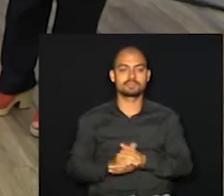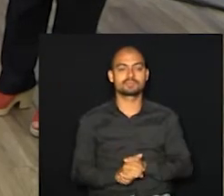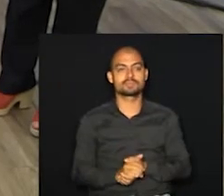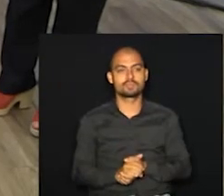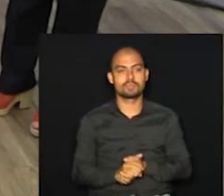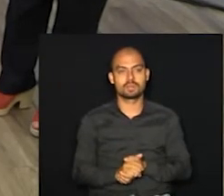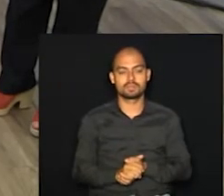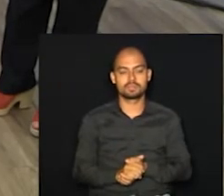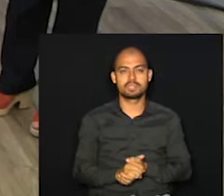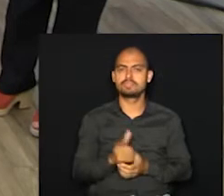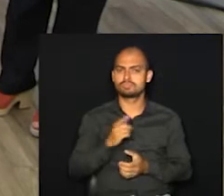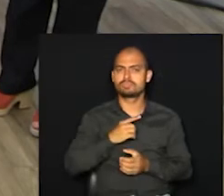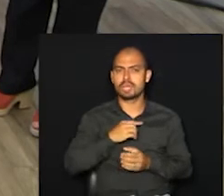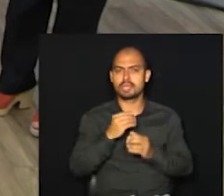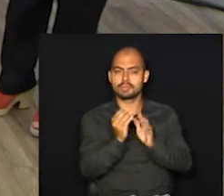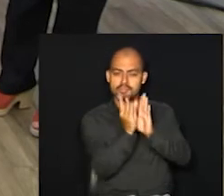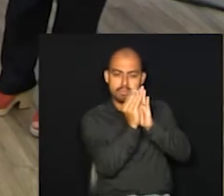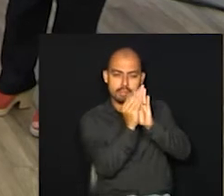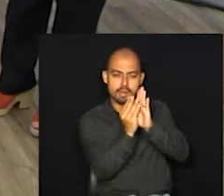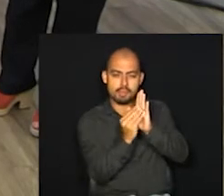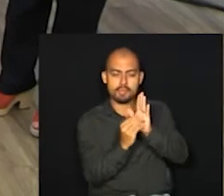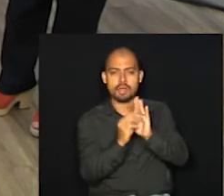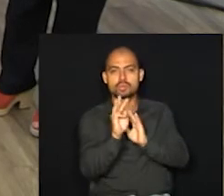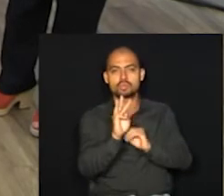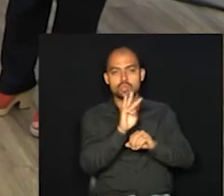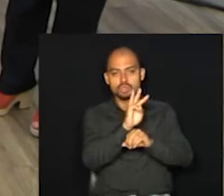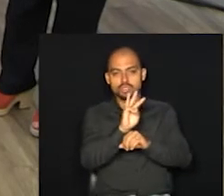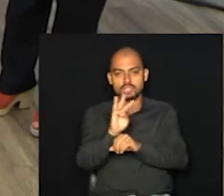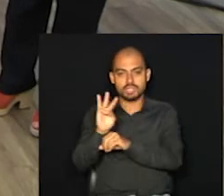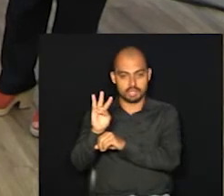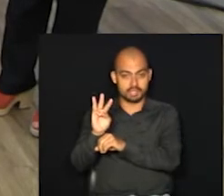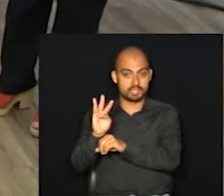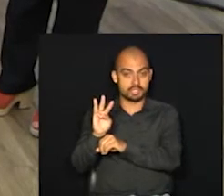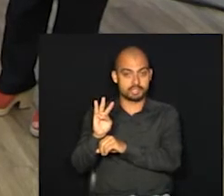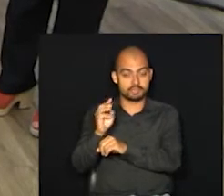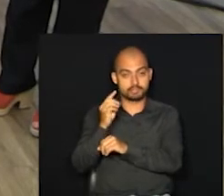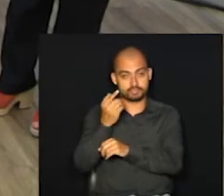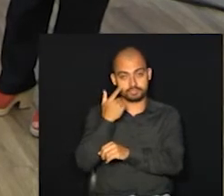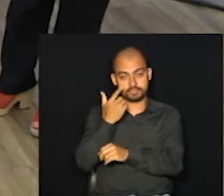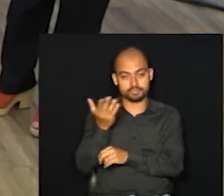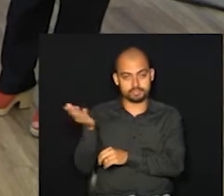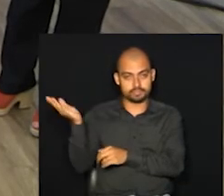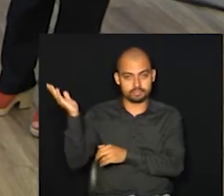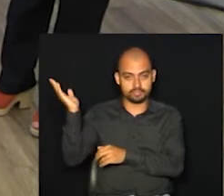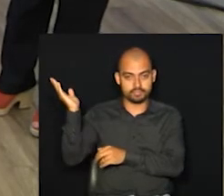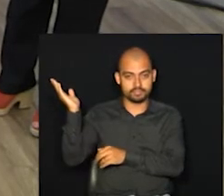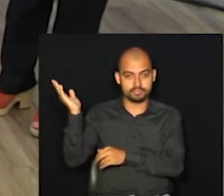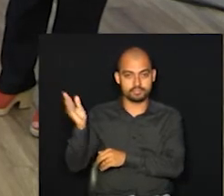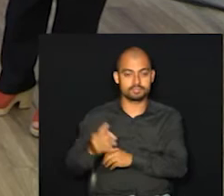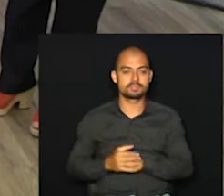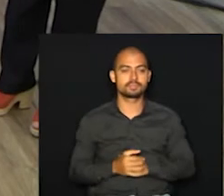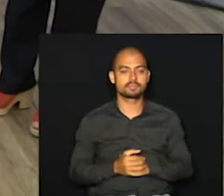youtube.com/TV Câmara Campinas e tem na íntegra também o site do Legislativo, que apareceu aí na nossa tela, o